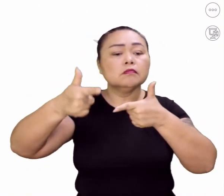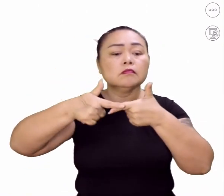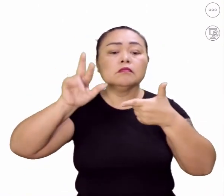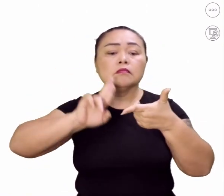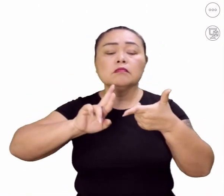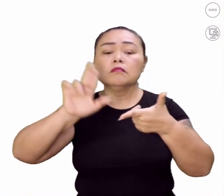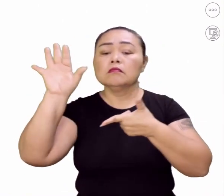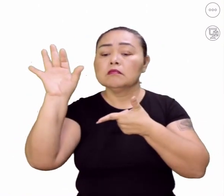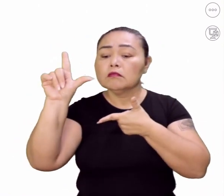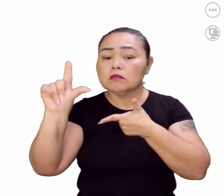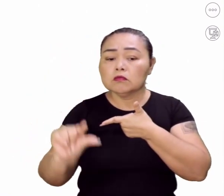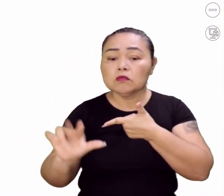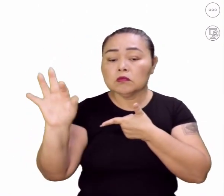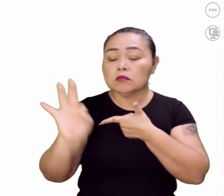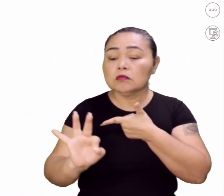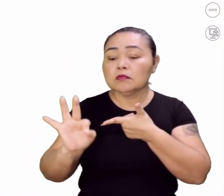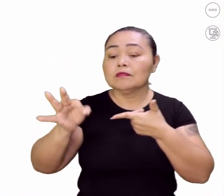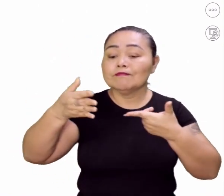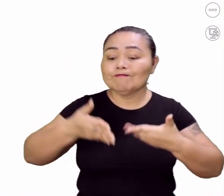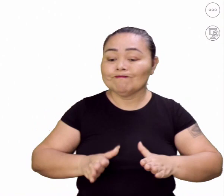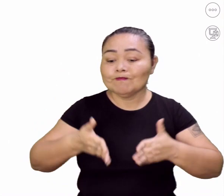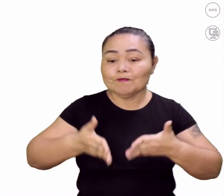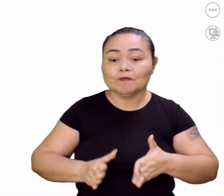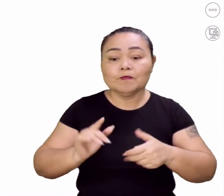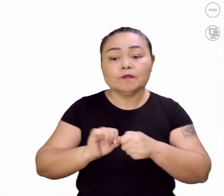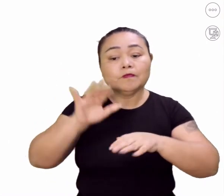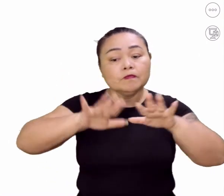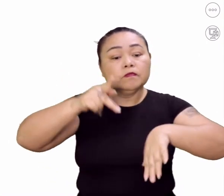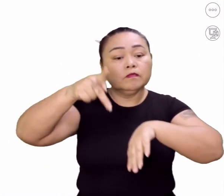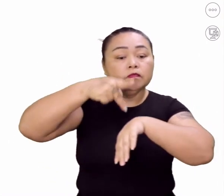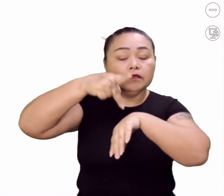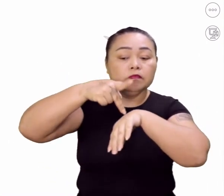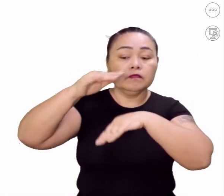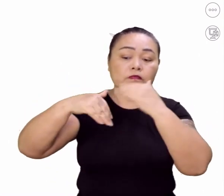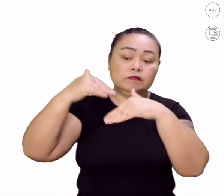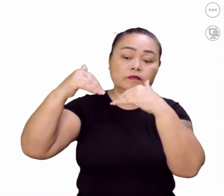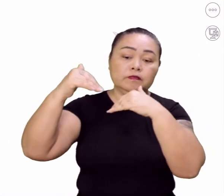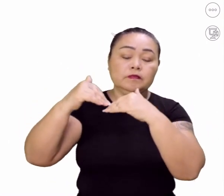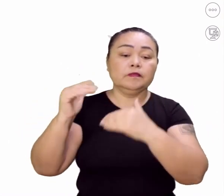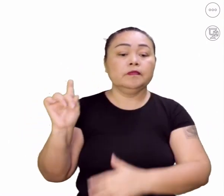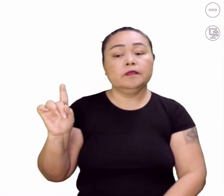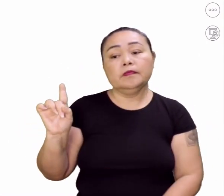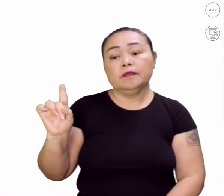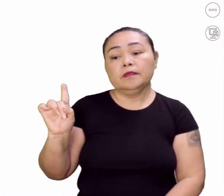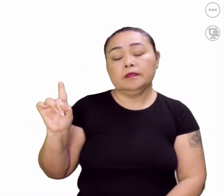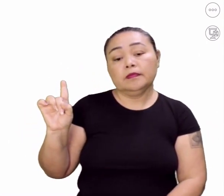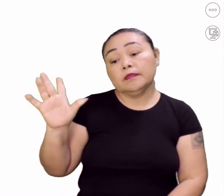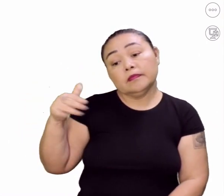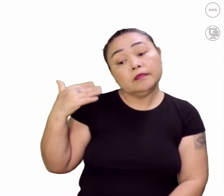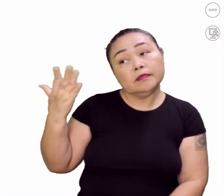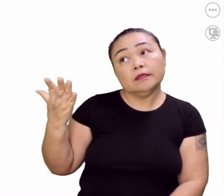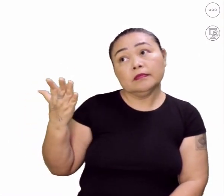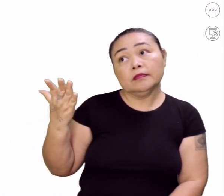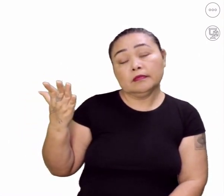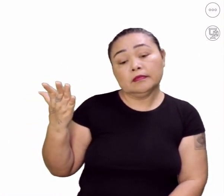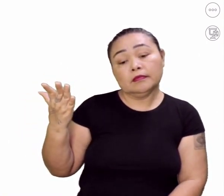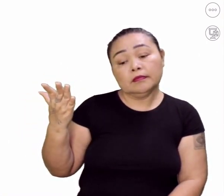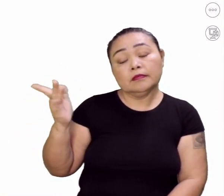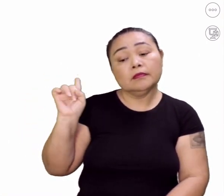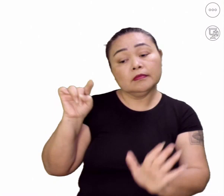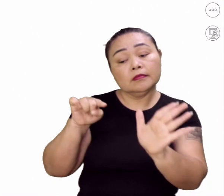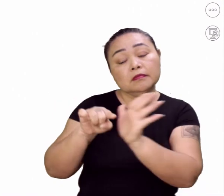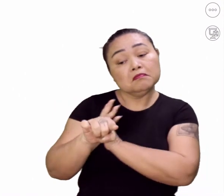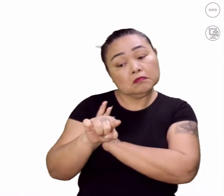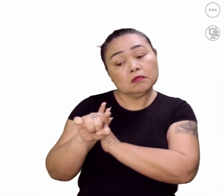problemas resultantes da diminuição da taxa de natalidade em alguns países desenvolvidos. Obviamente que é uma